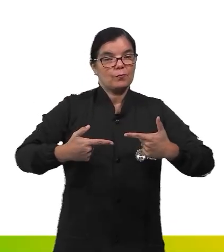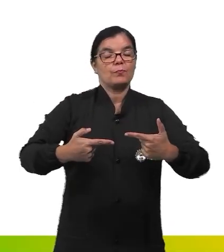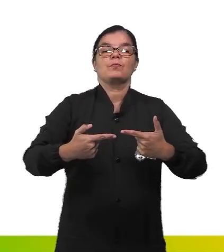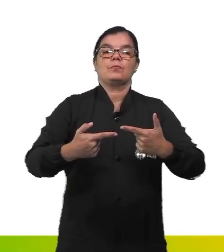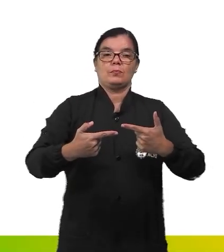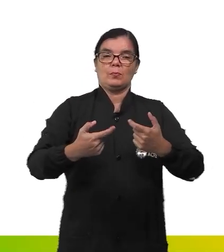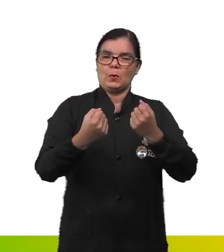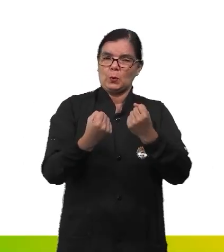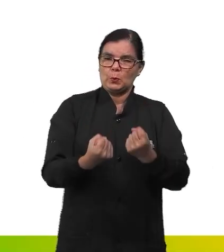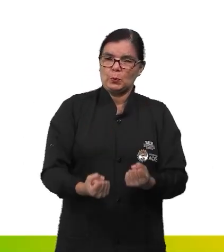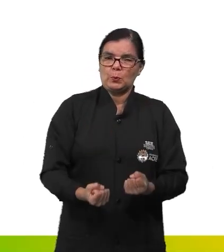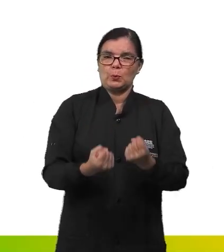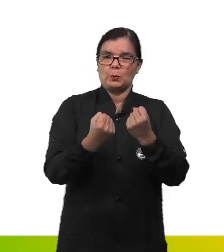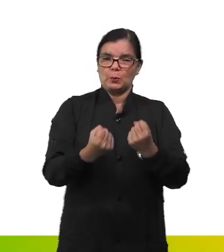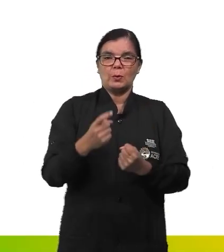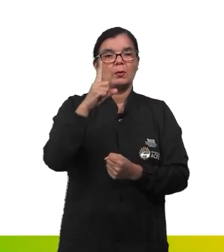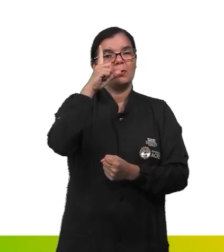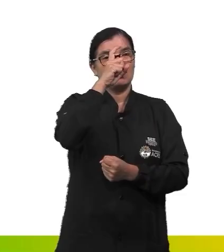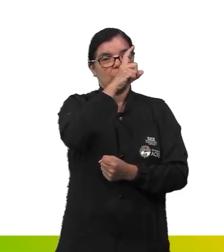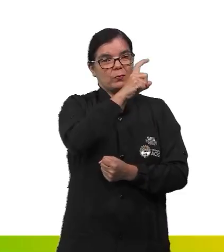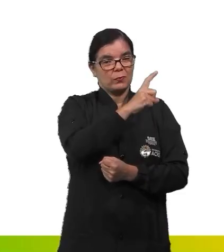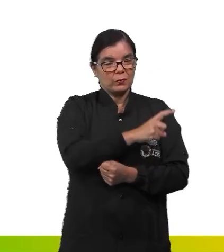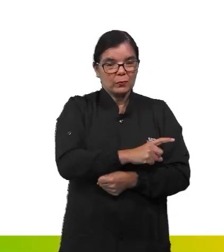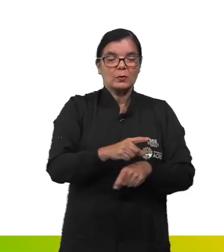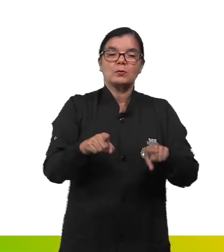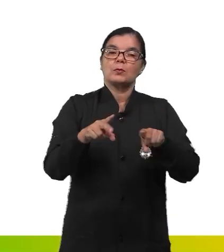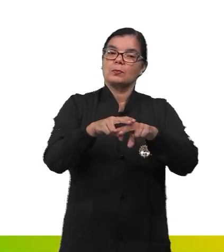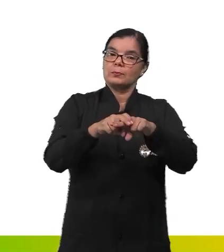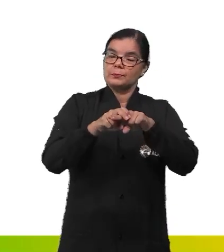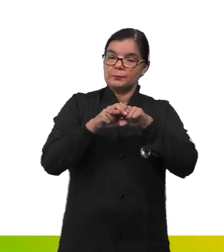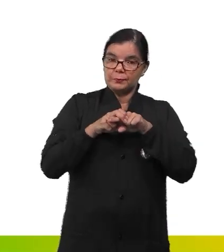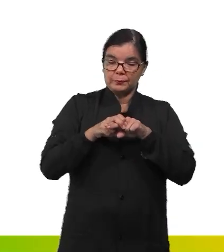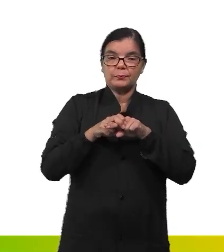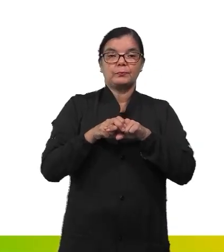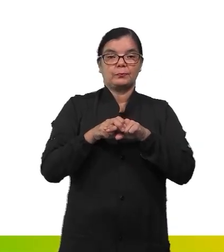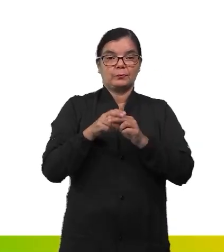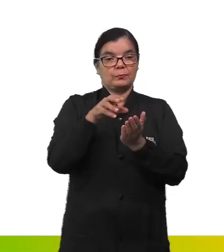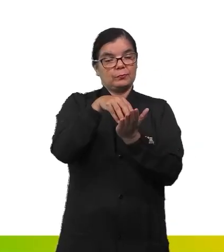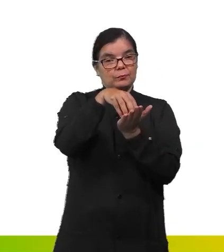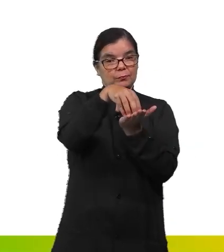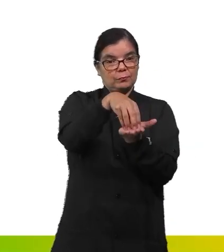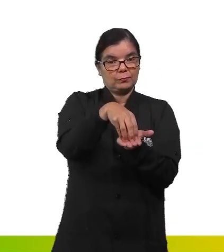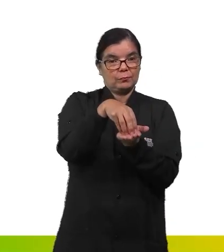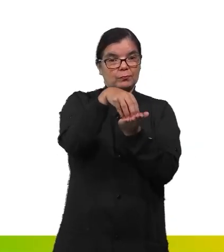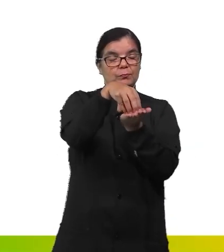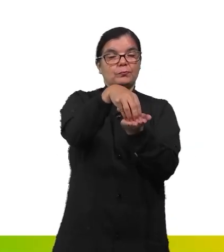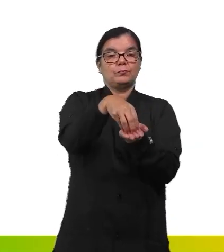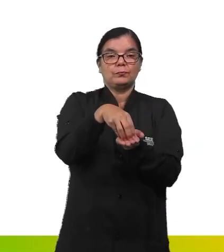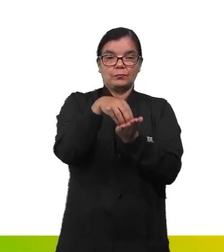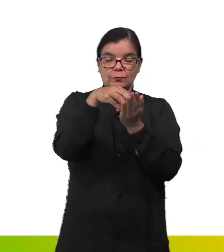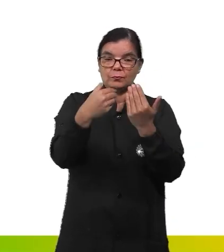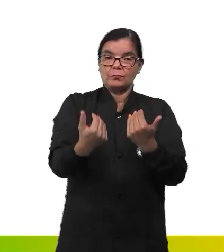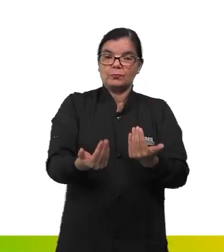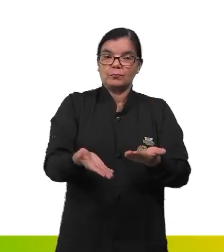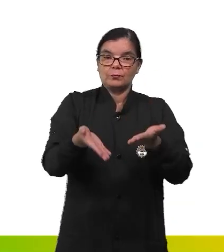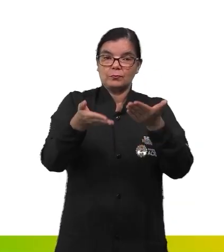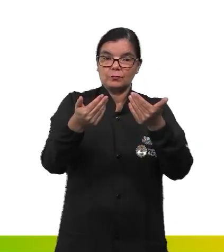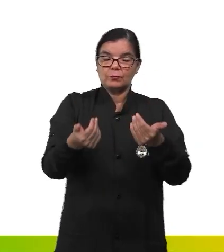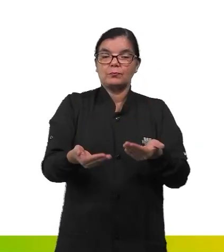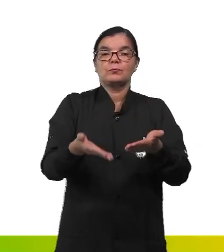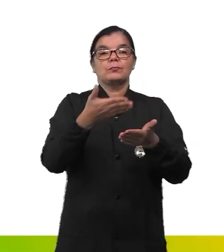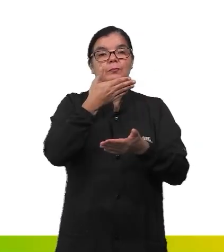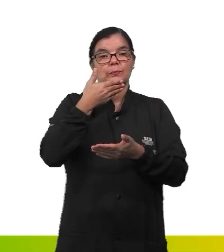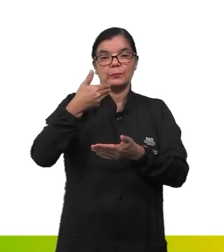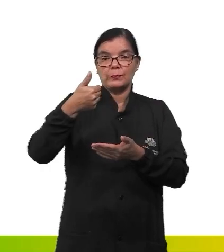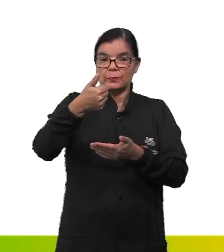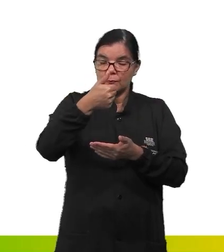era pesado, difícil de manobrar, e por isso que a caravela é uma embarcação leve e altamente